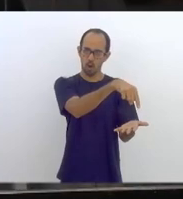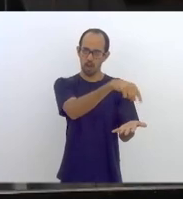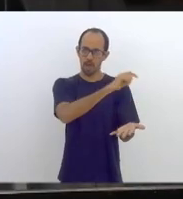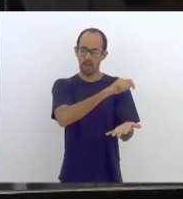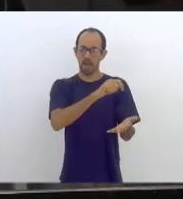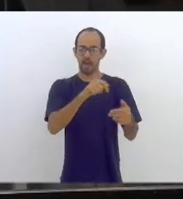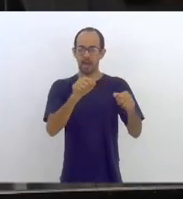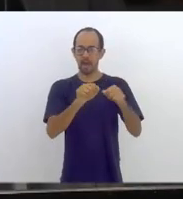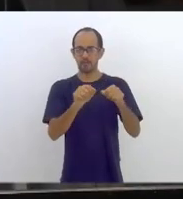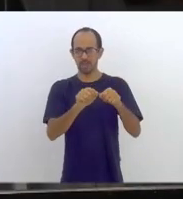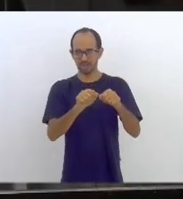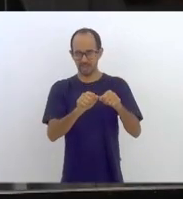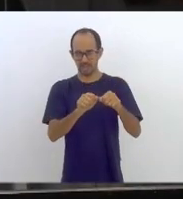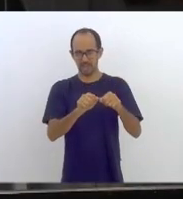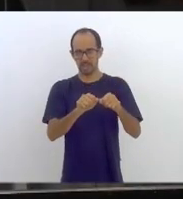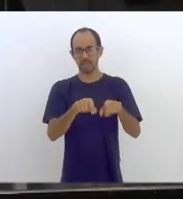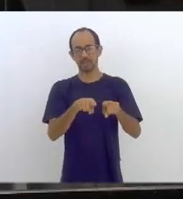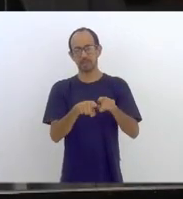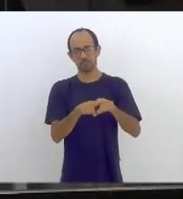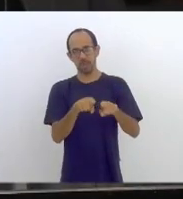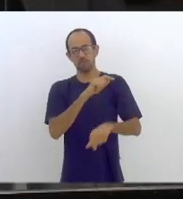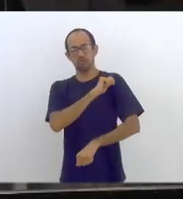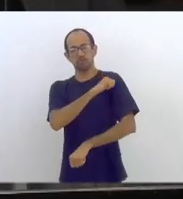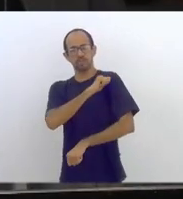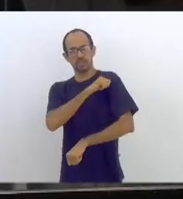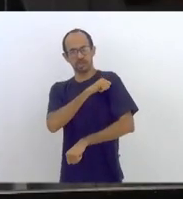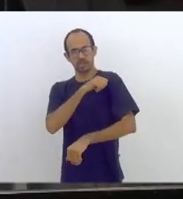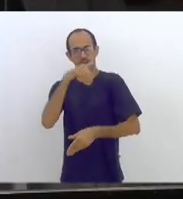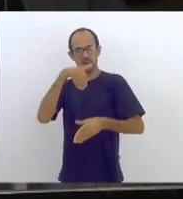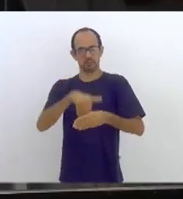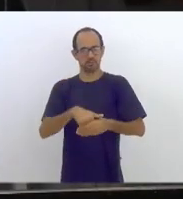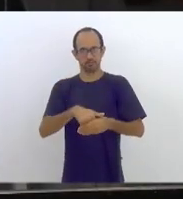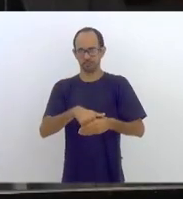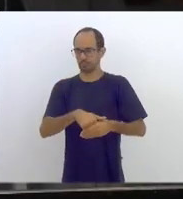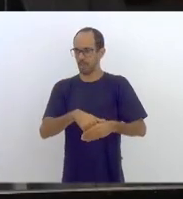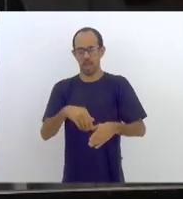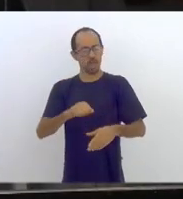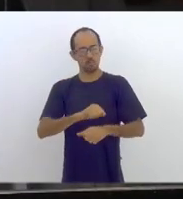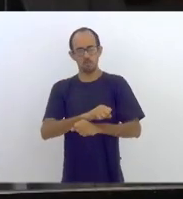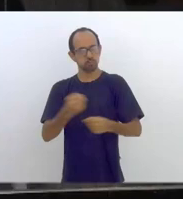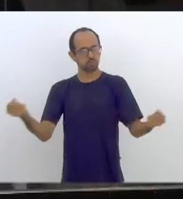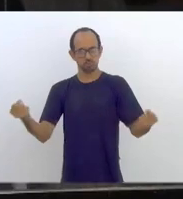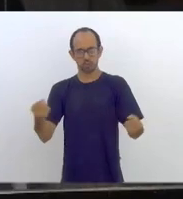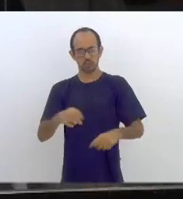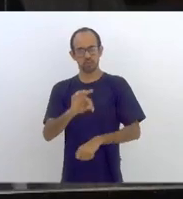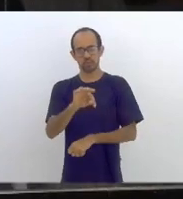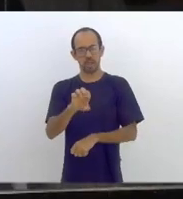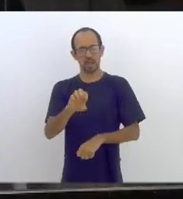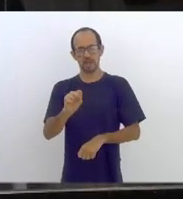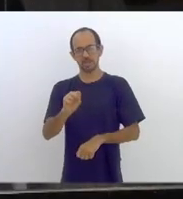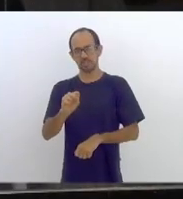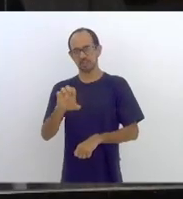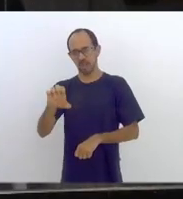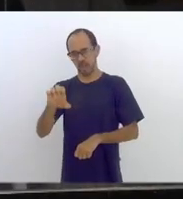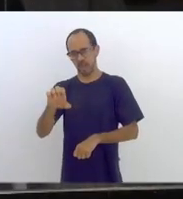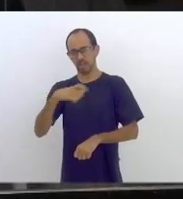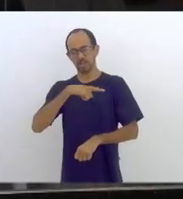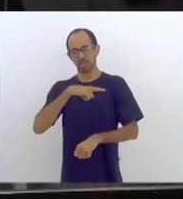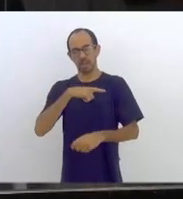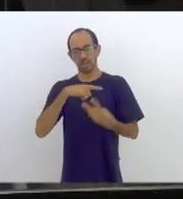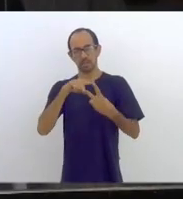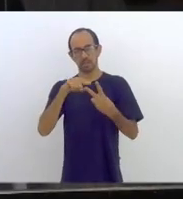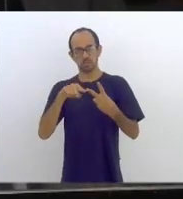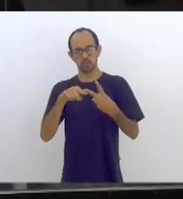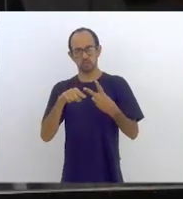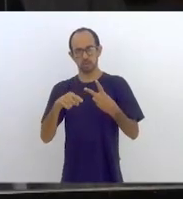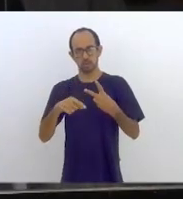fiscalização das eleições é inaceitável que o TSE acumule essas duas atribuições isso